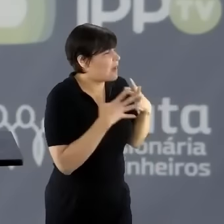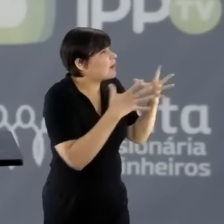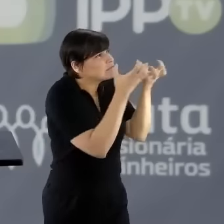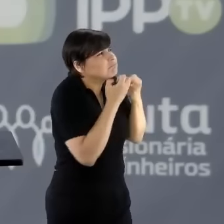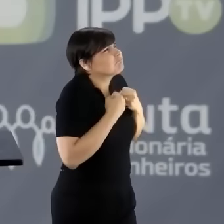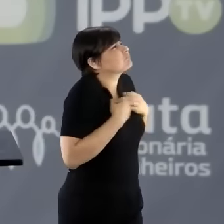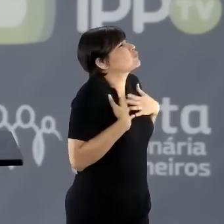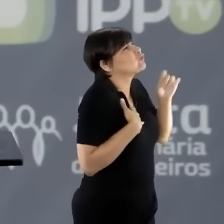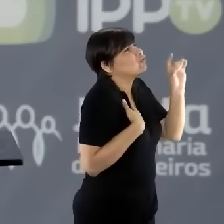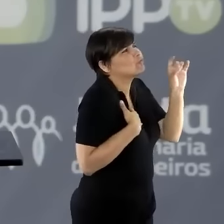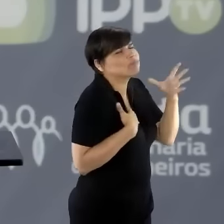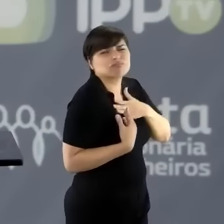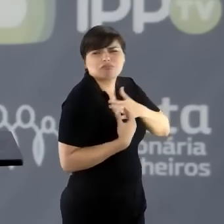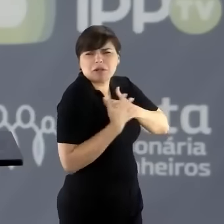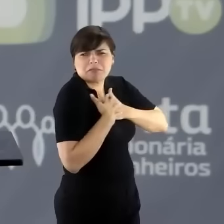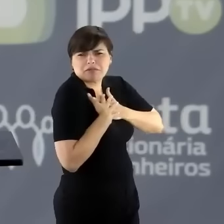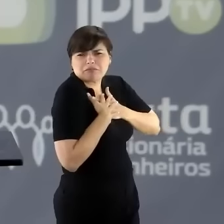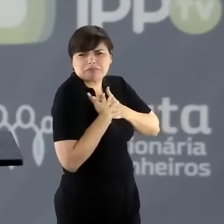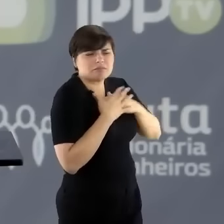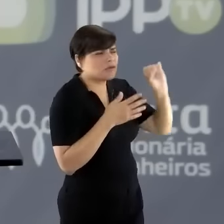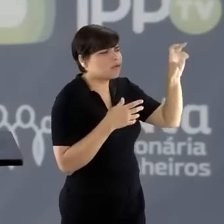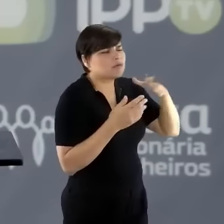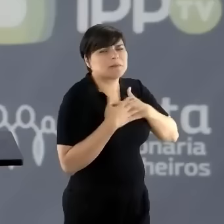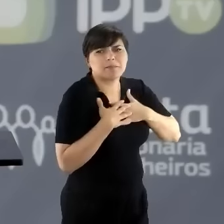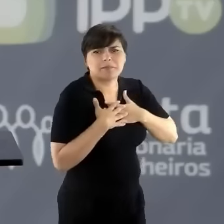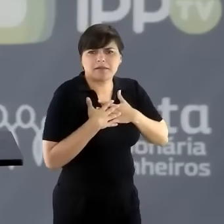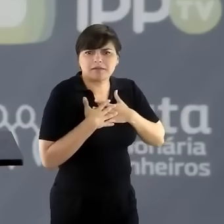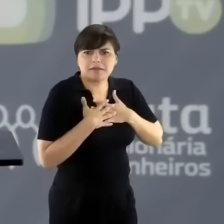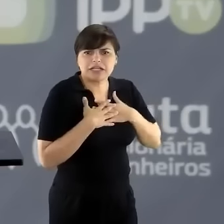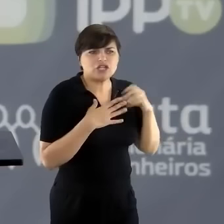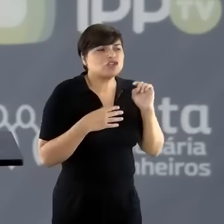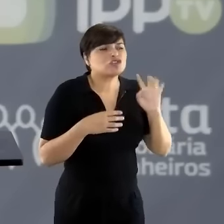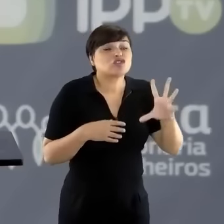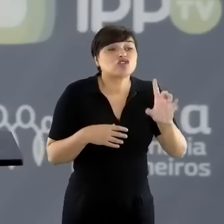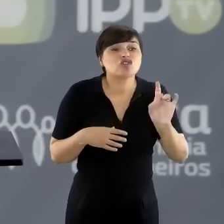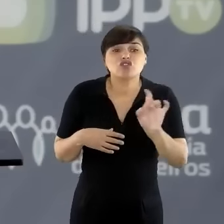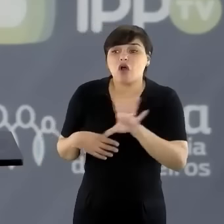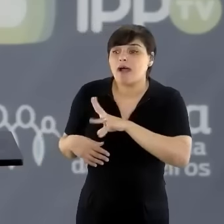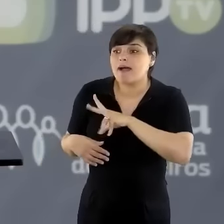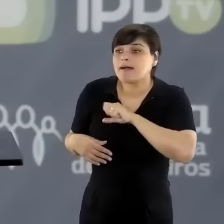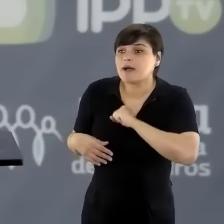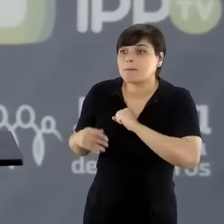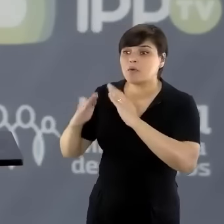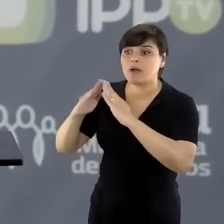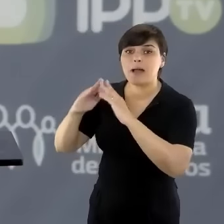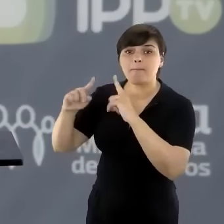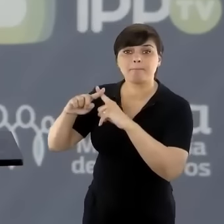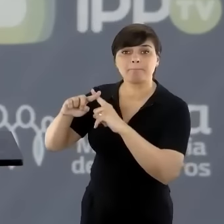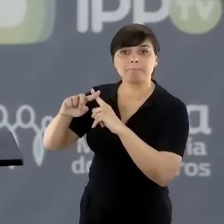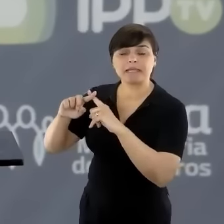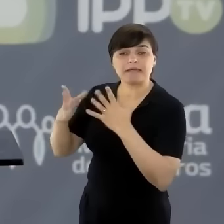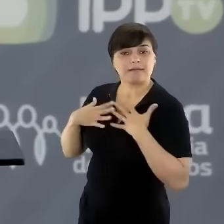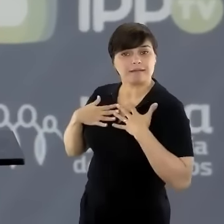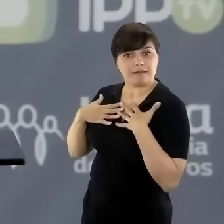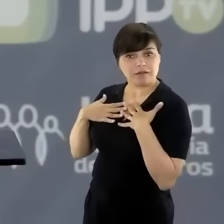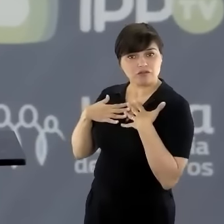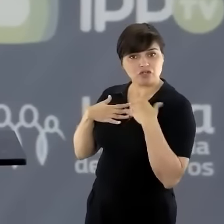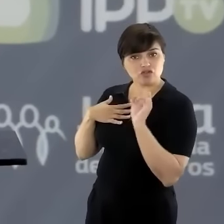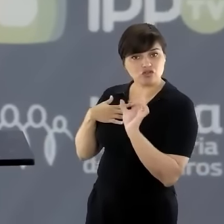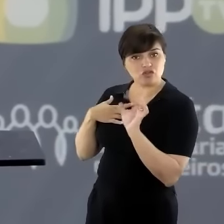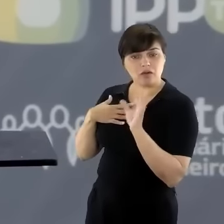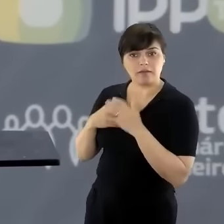os membros da sua igreja ou só consegue amar os membros da sua denominação só consegue amar aqueles que fazem parte do seu grupo do